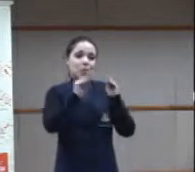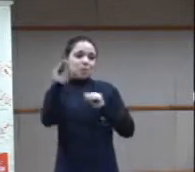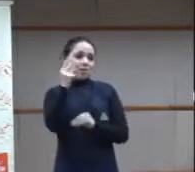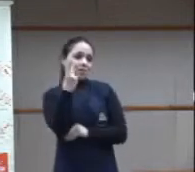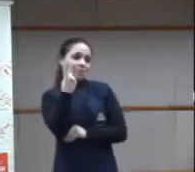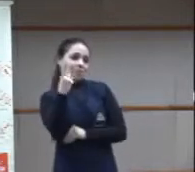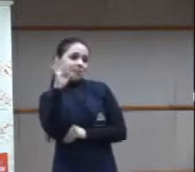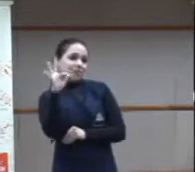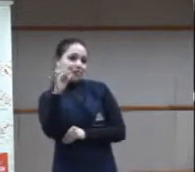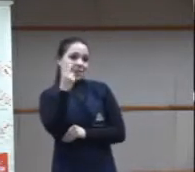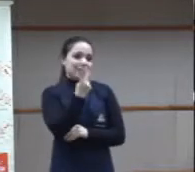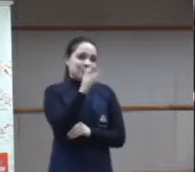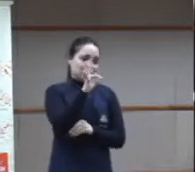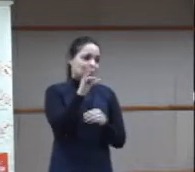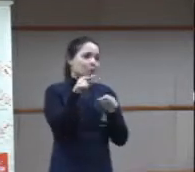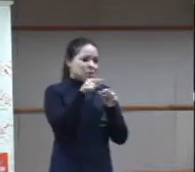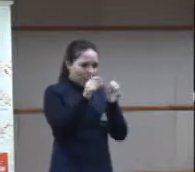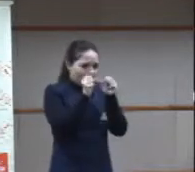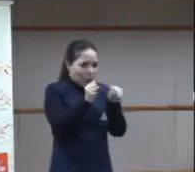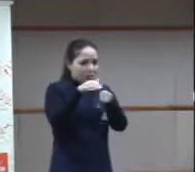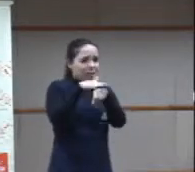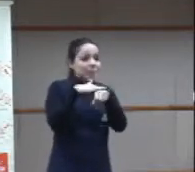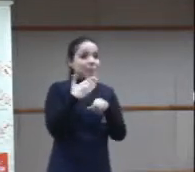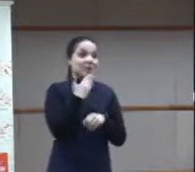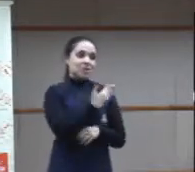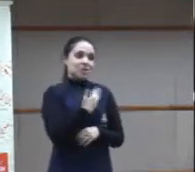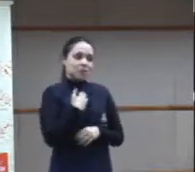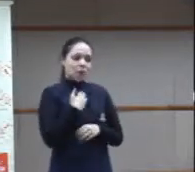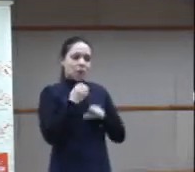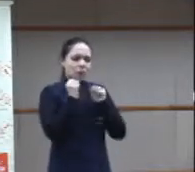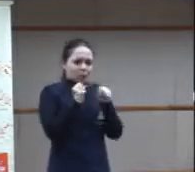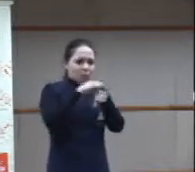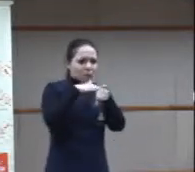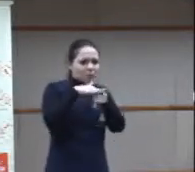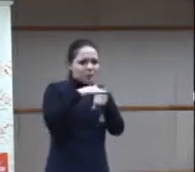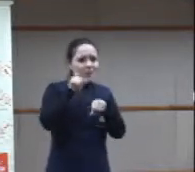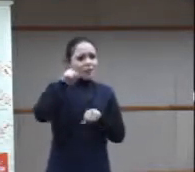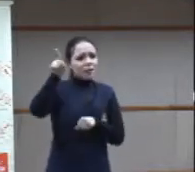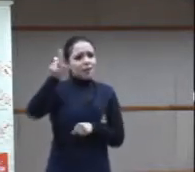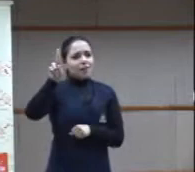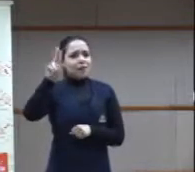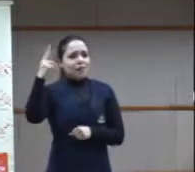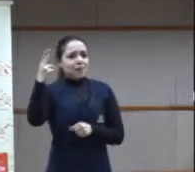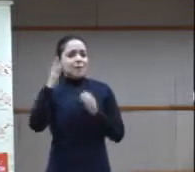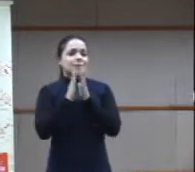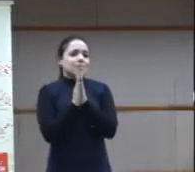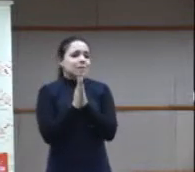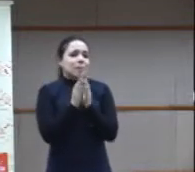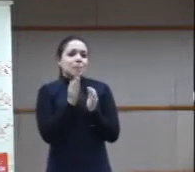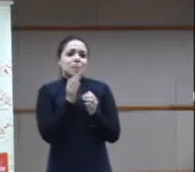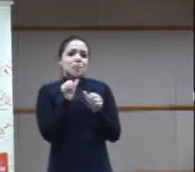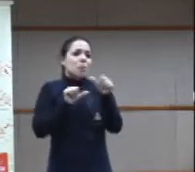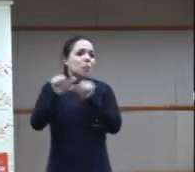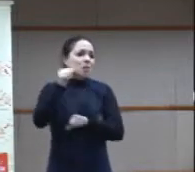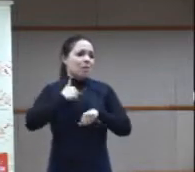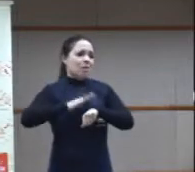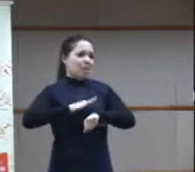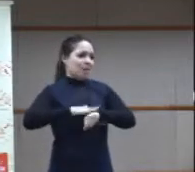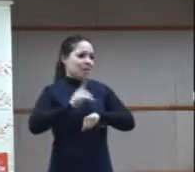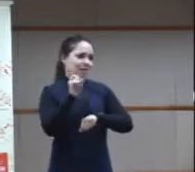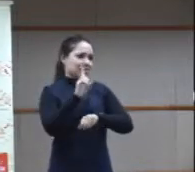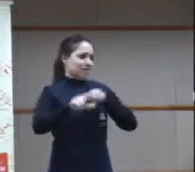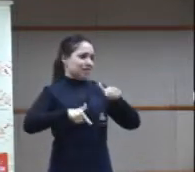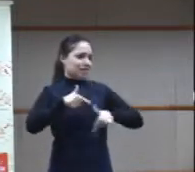falasse com o RH da montadora para que não mudassem de período, de trabalho, de